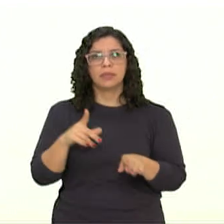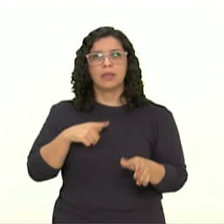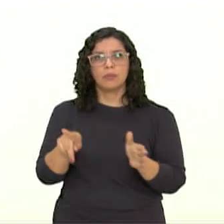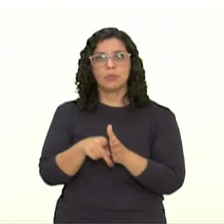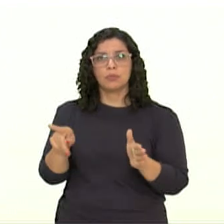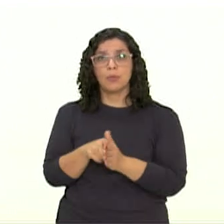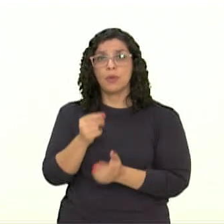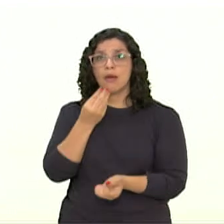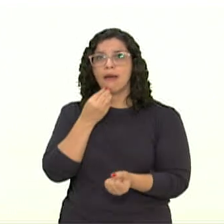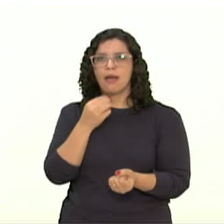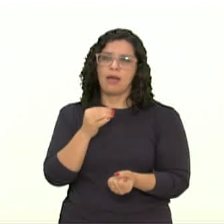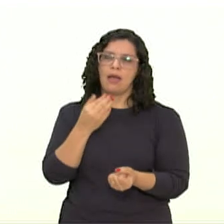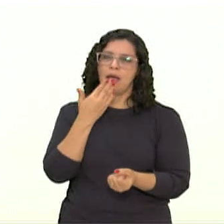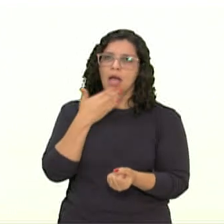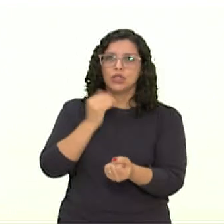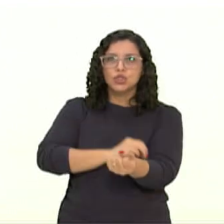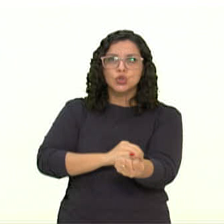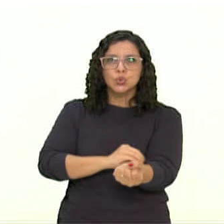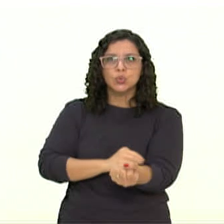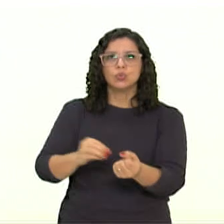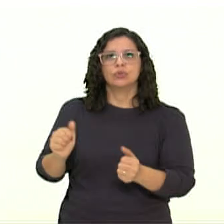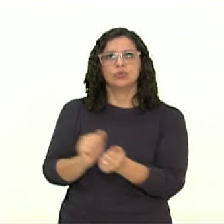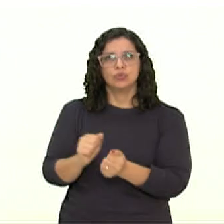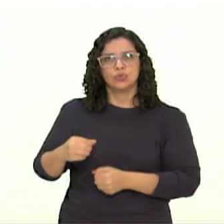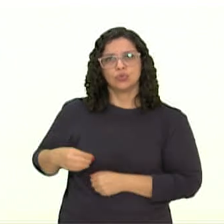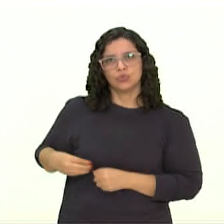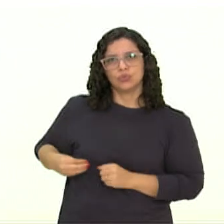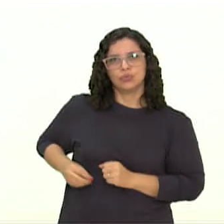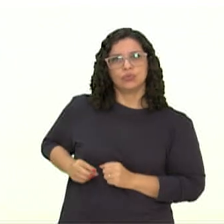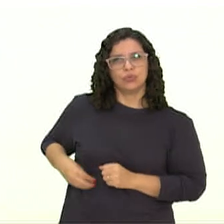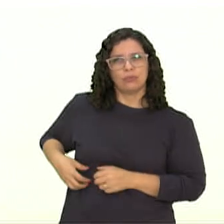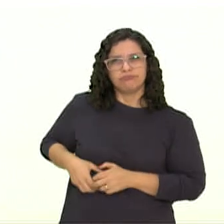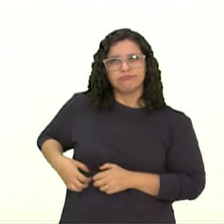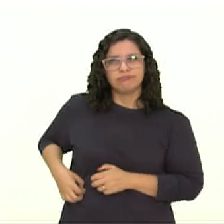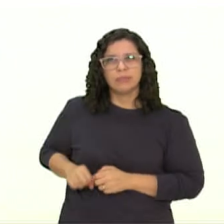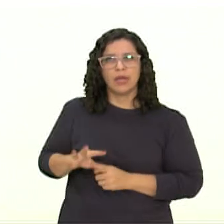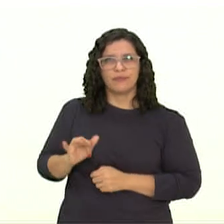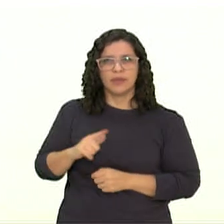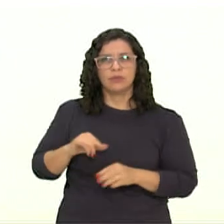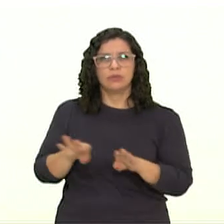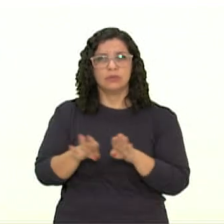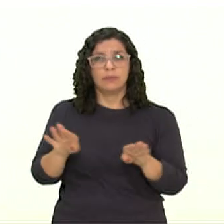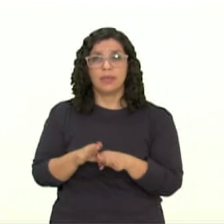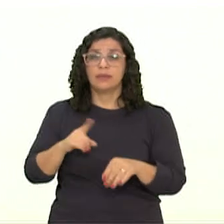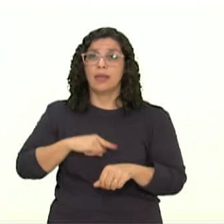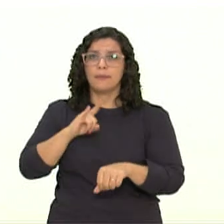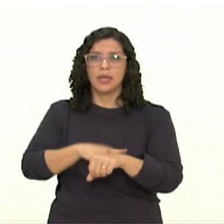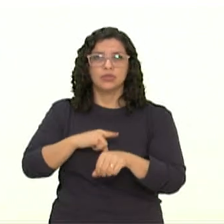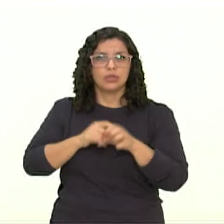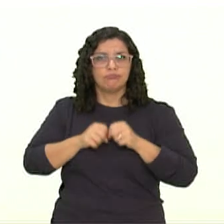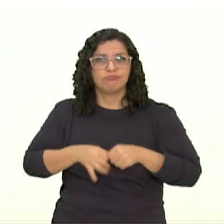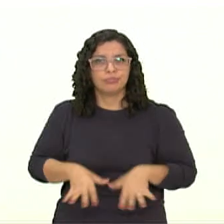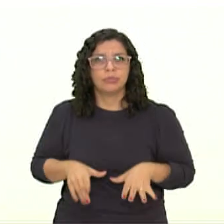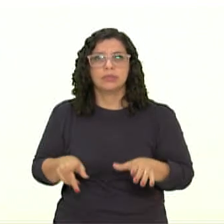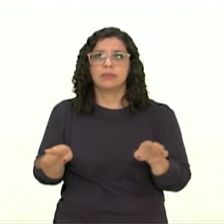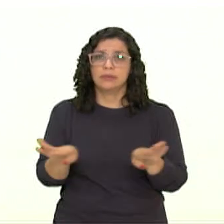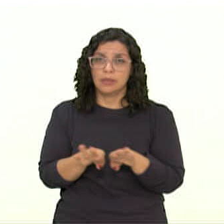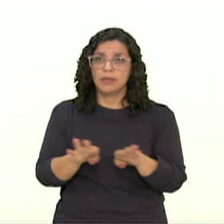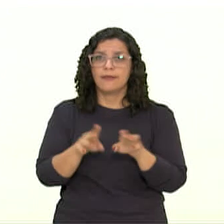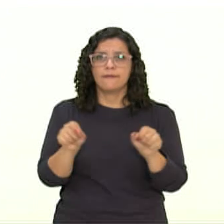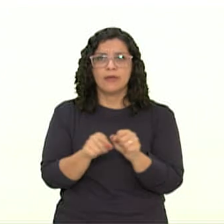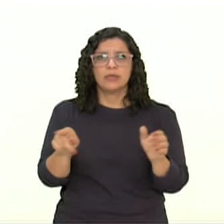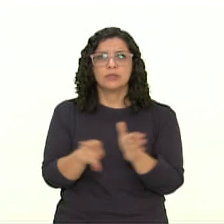de glicose pelo fígado, estimula a liberação de adrenalina, o esvaziamento da bexiga e promove